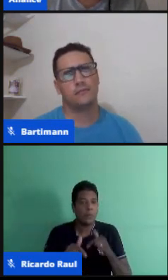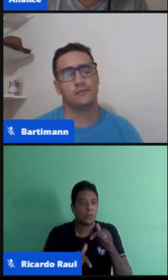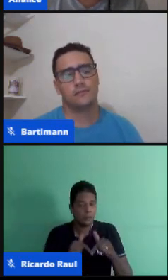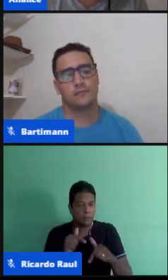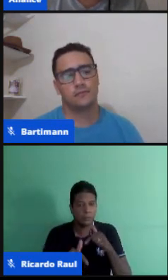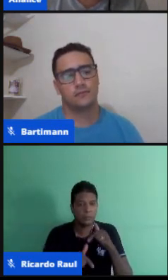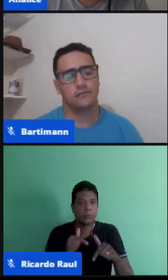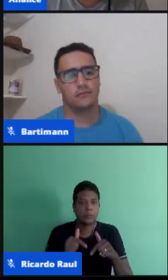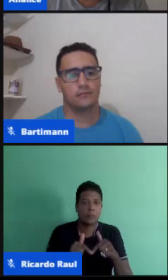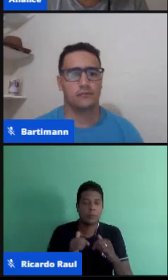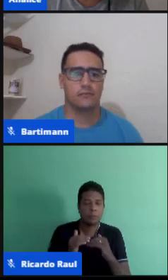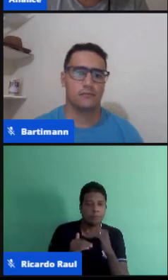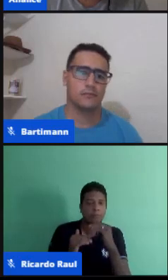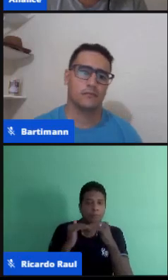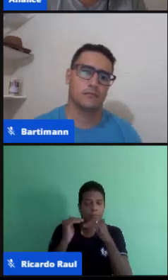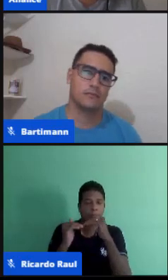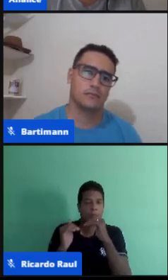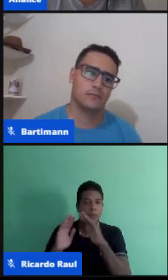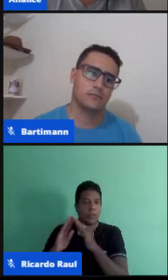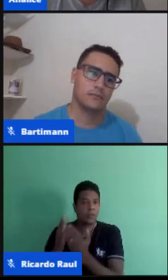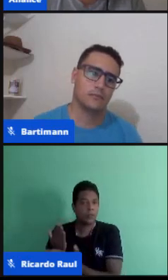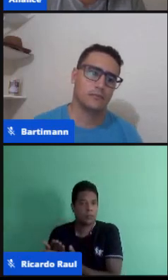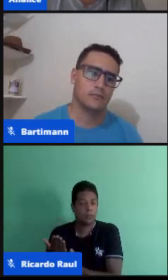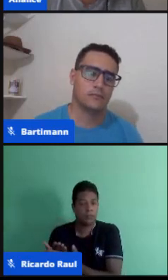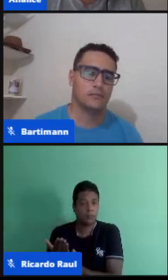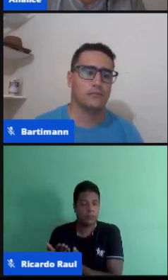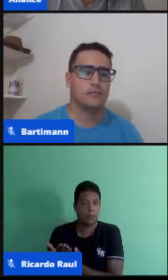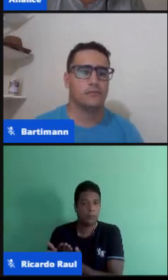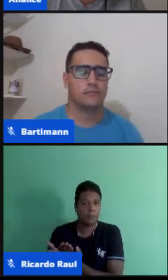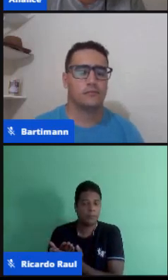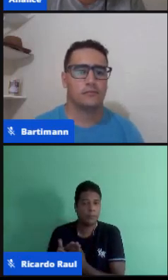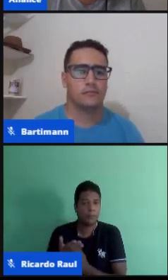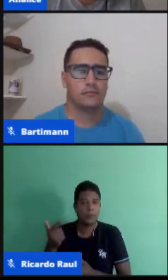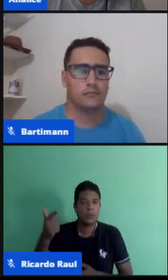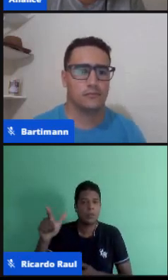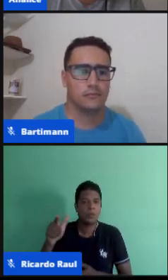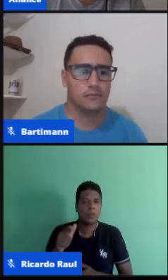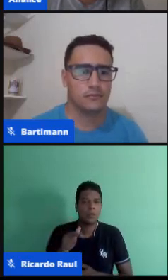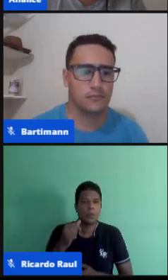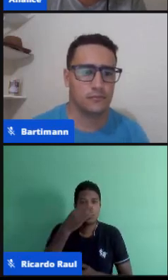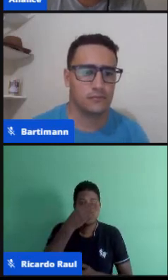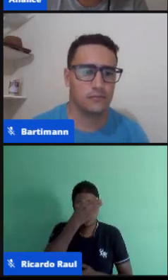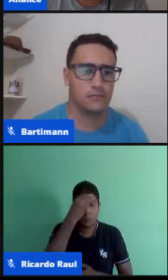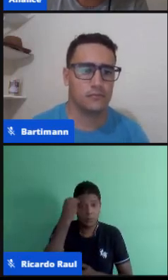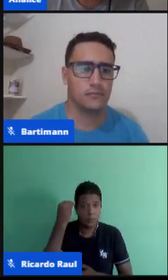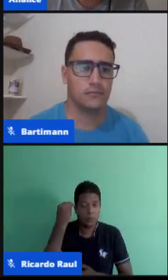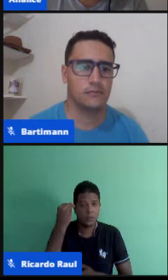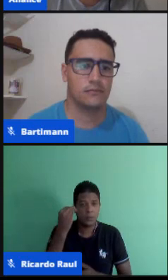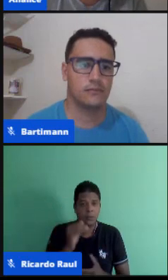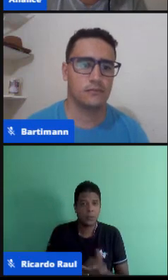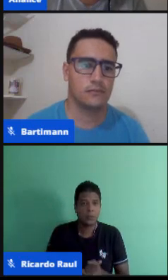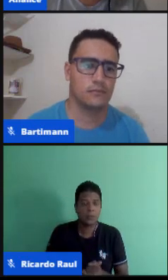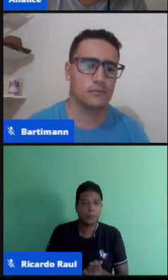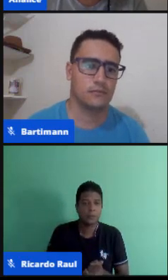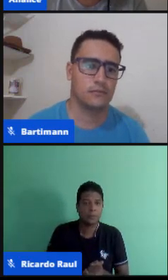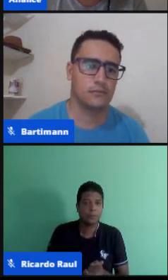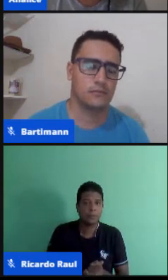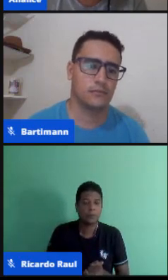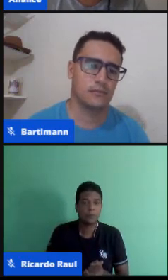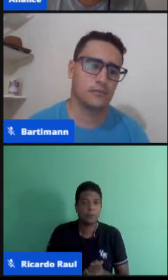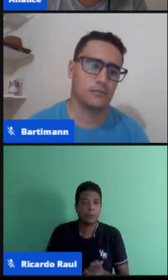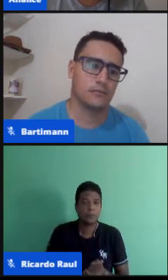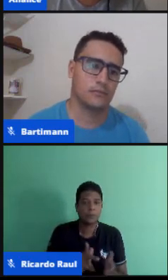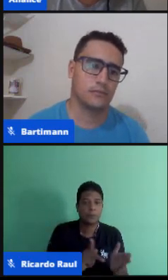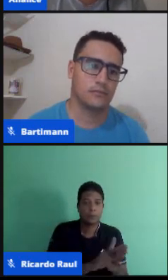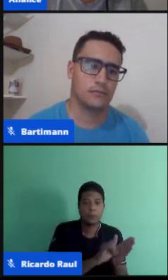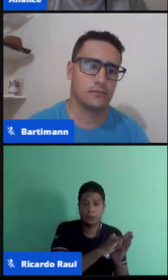que vocês desenvolvem na escola. Então, e uma outra coisa, não esqueça daqueles planejamentos, tá? Que é uma outra coisa